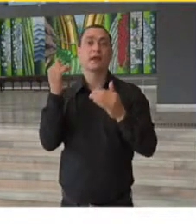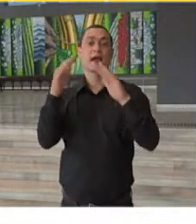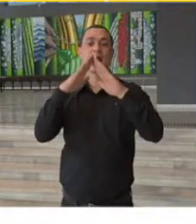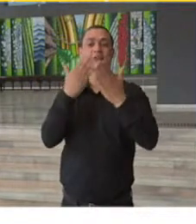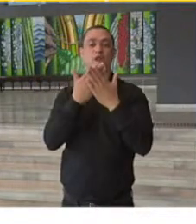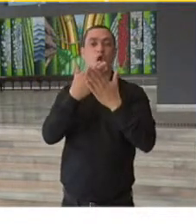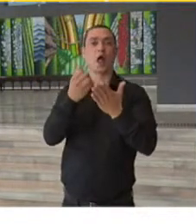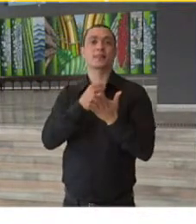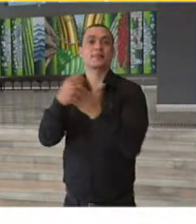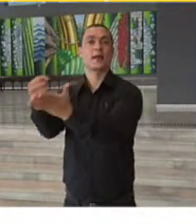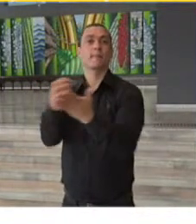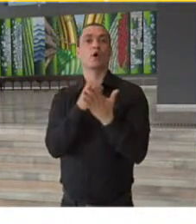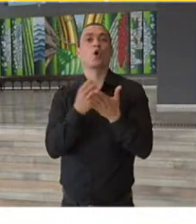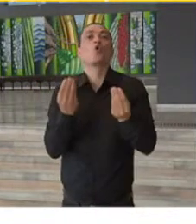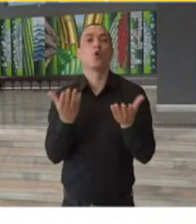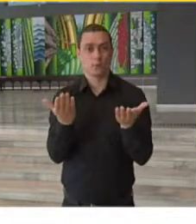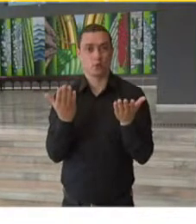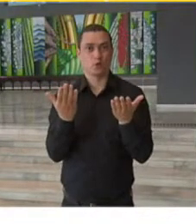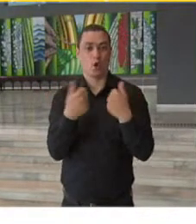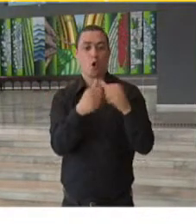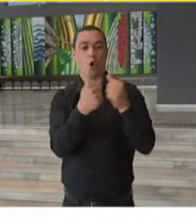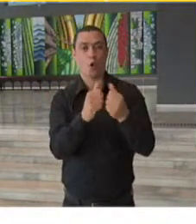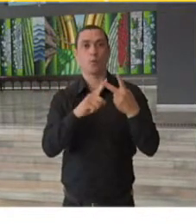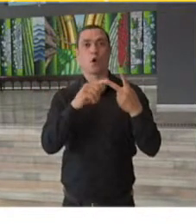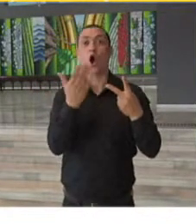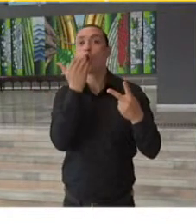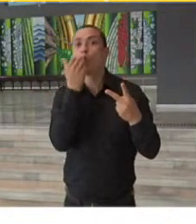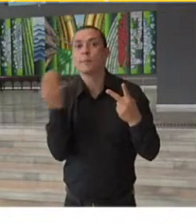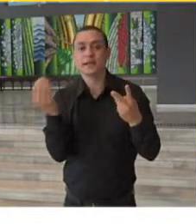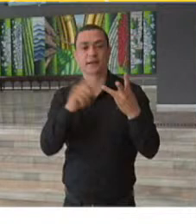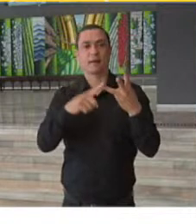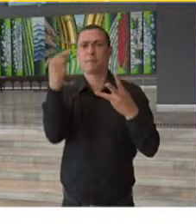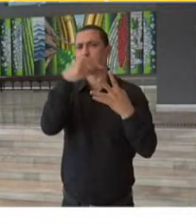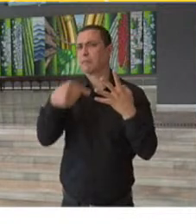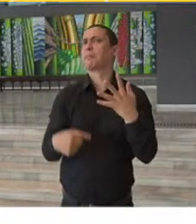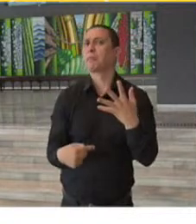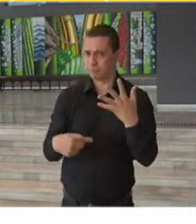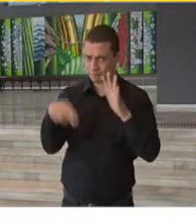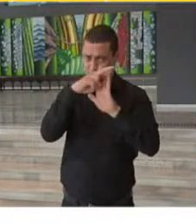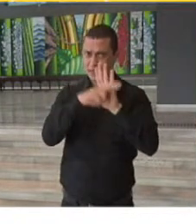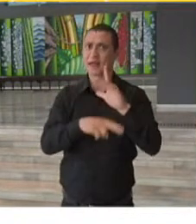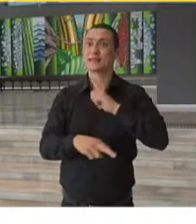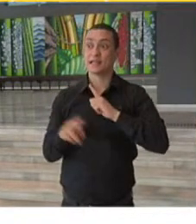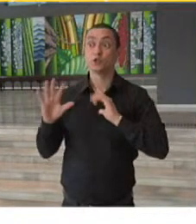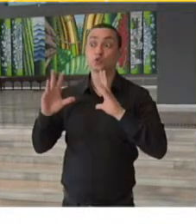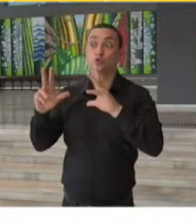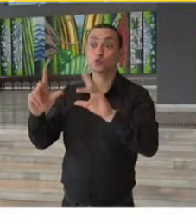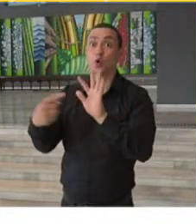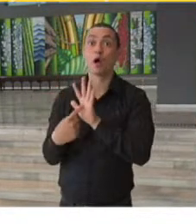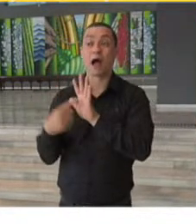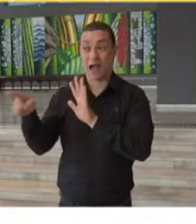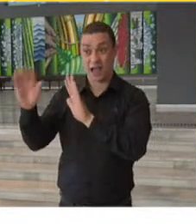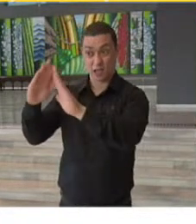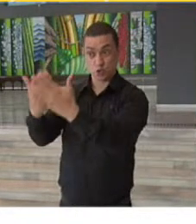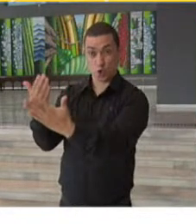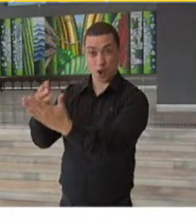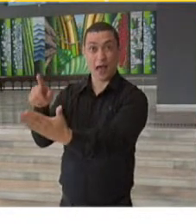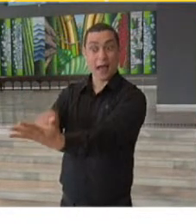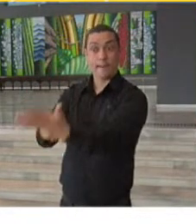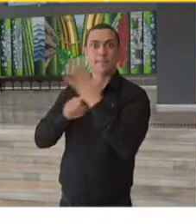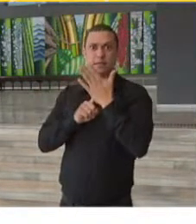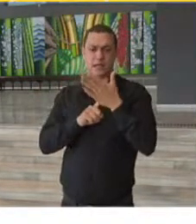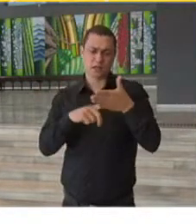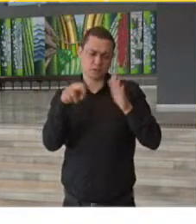escolar, como que a gente prioriza isso, a merenda e uma série de outros, então de outros fatores que precisam ser apresentados escola por